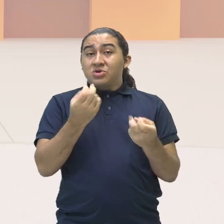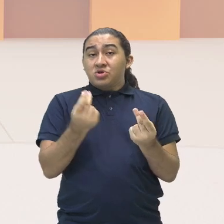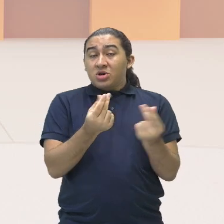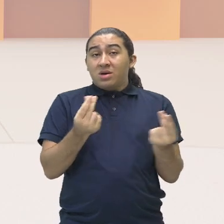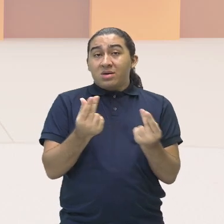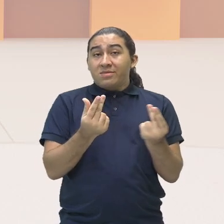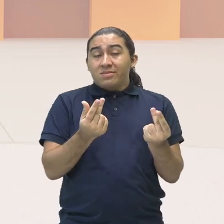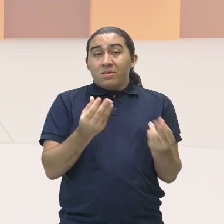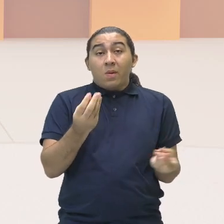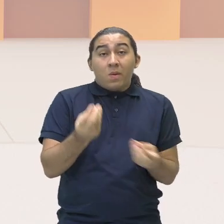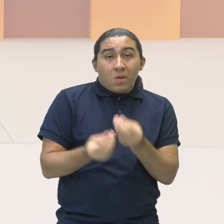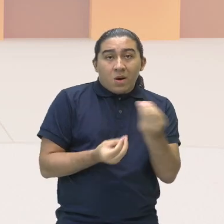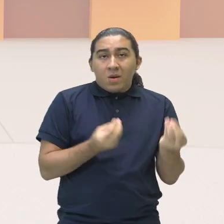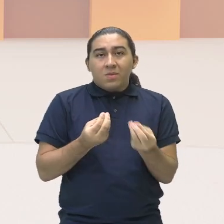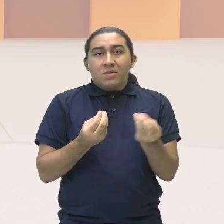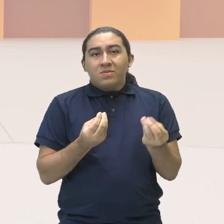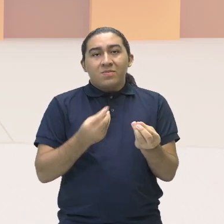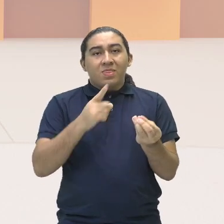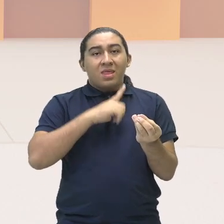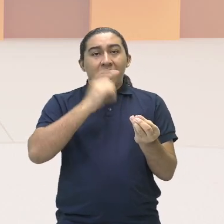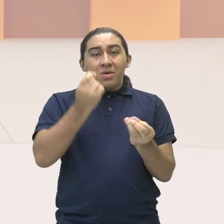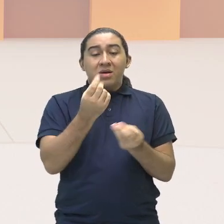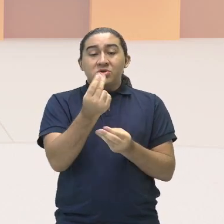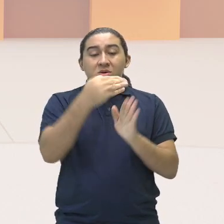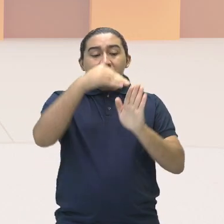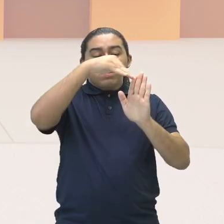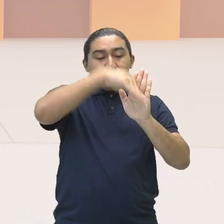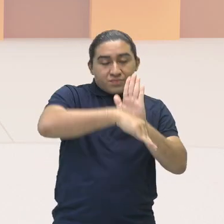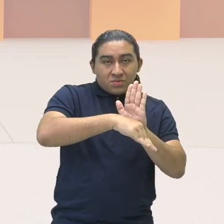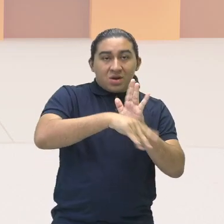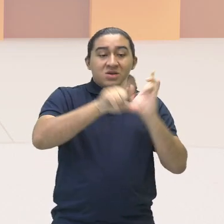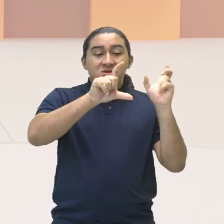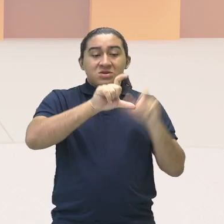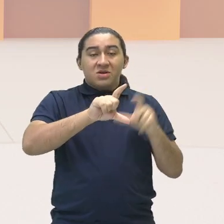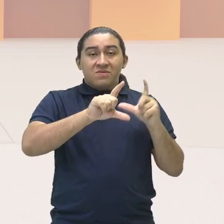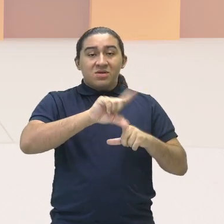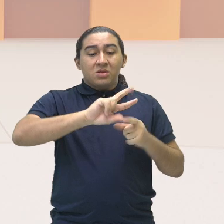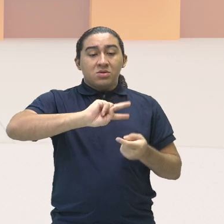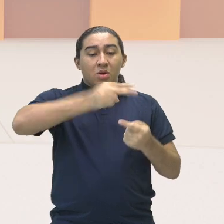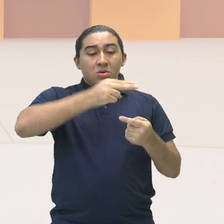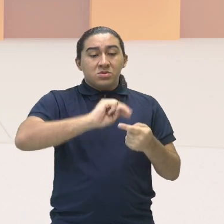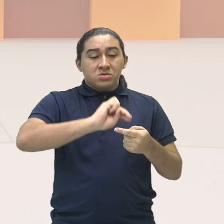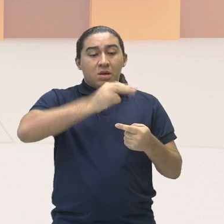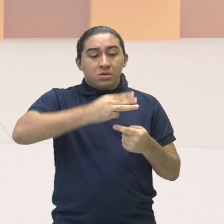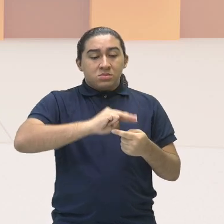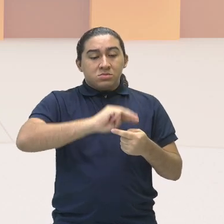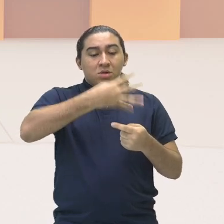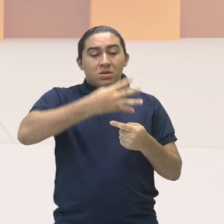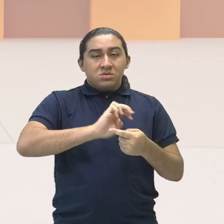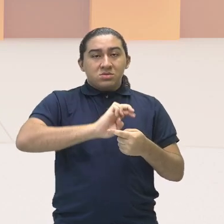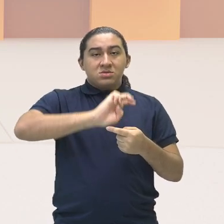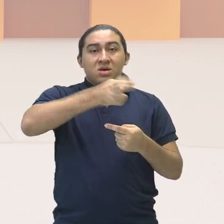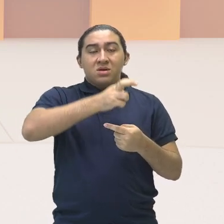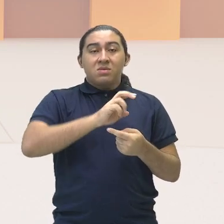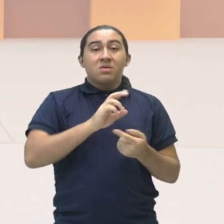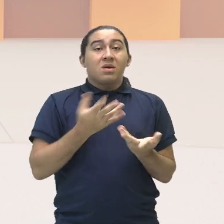drasticamente. Eles viram as suas dívidas cada vez mais aumentando e os lucros